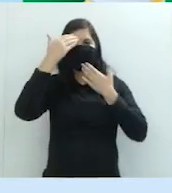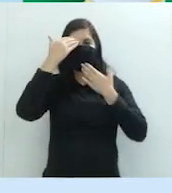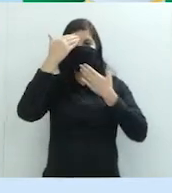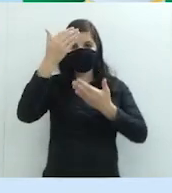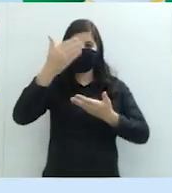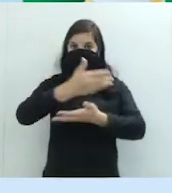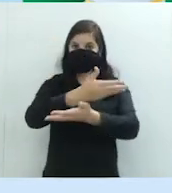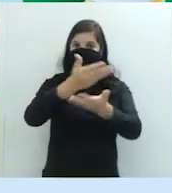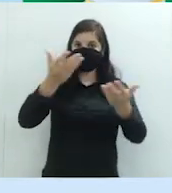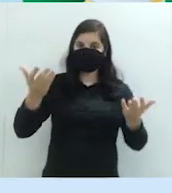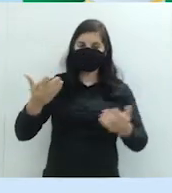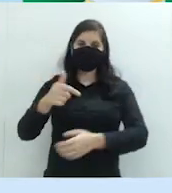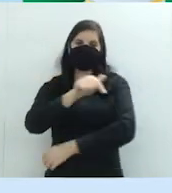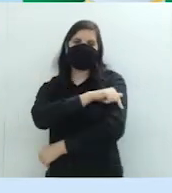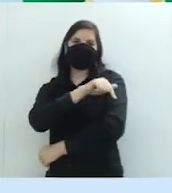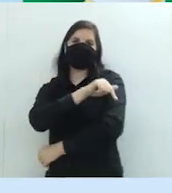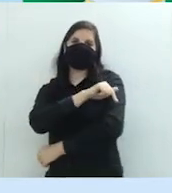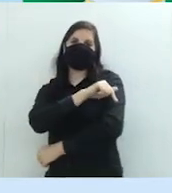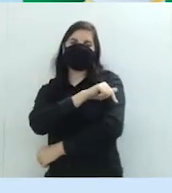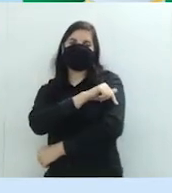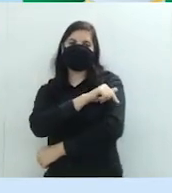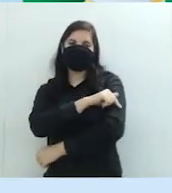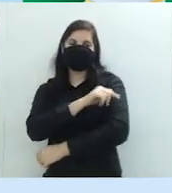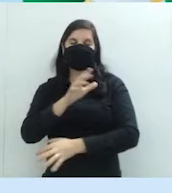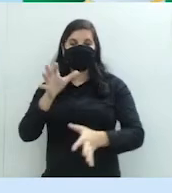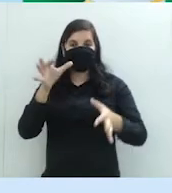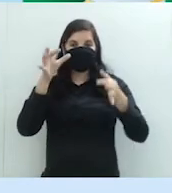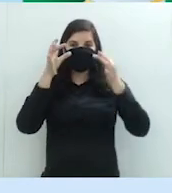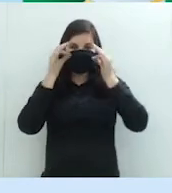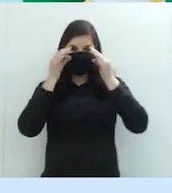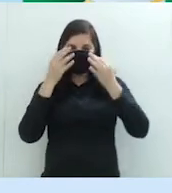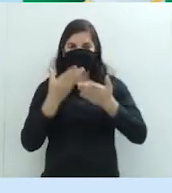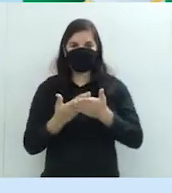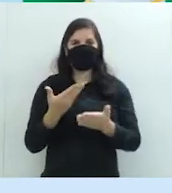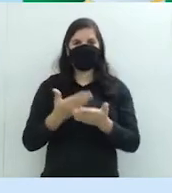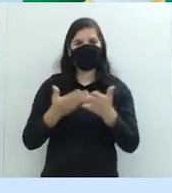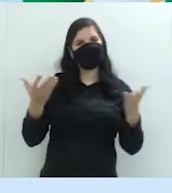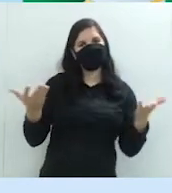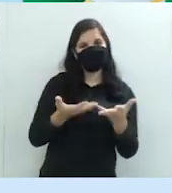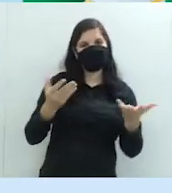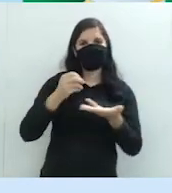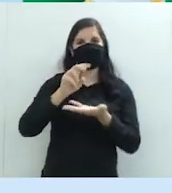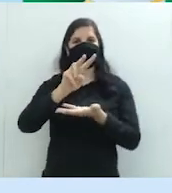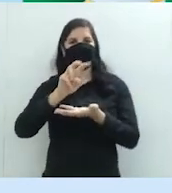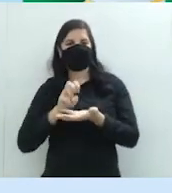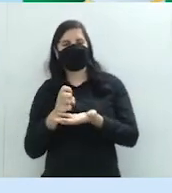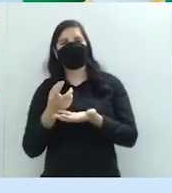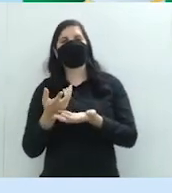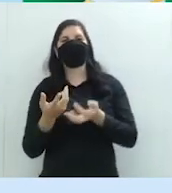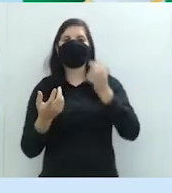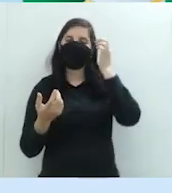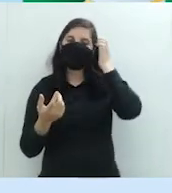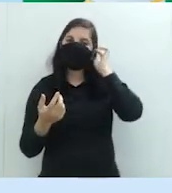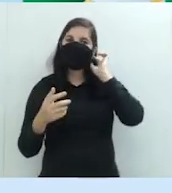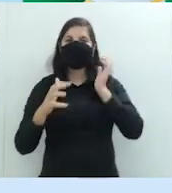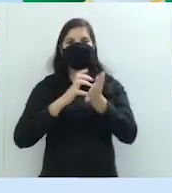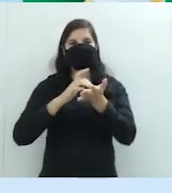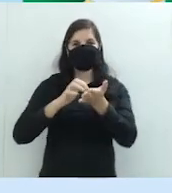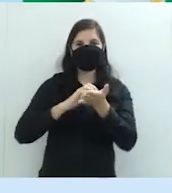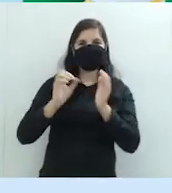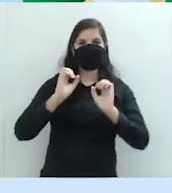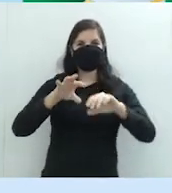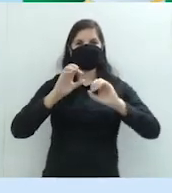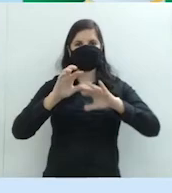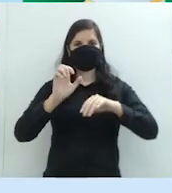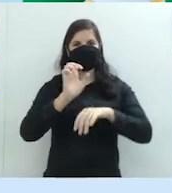agradeço a vocês aí do 7º ano que está assistindo esta aula da EducaPE, feito pela Secretaria